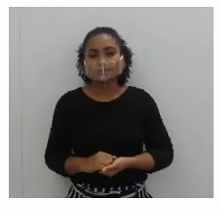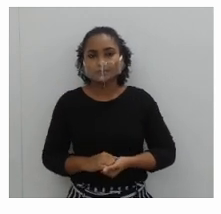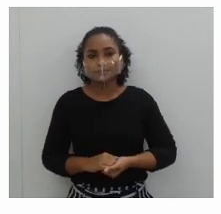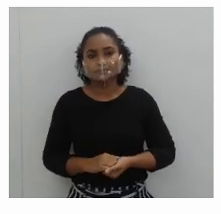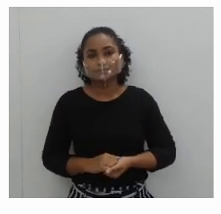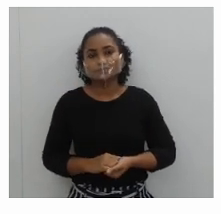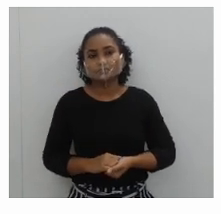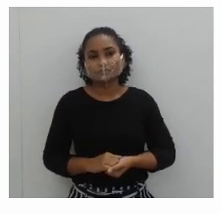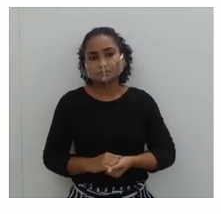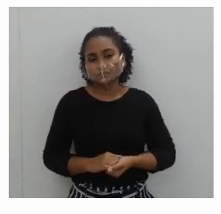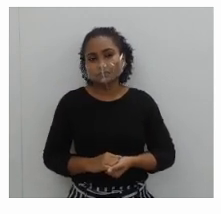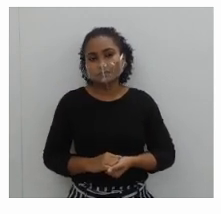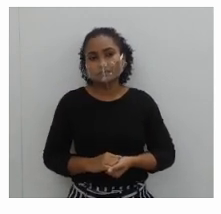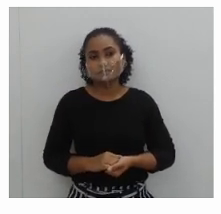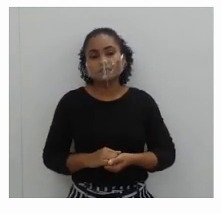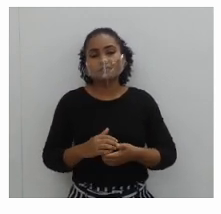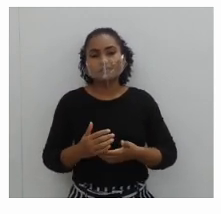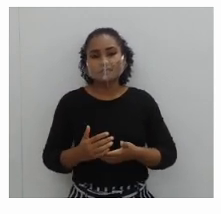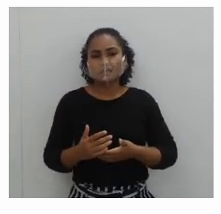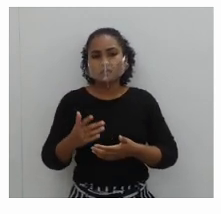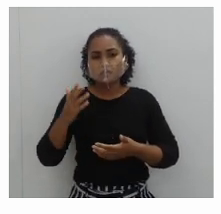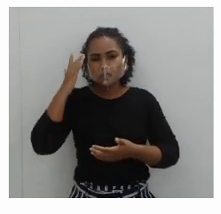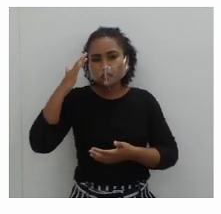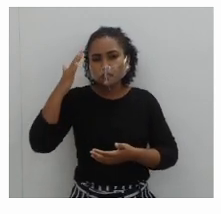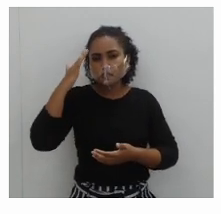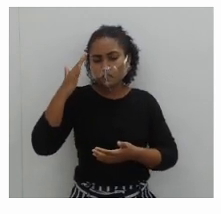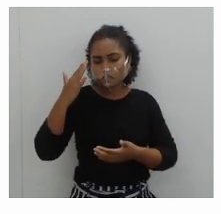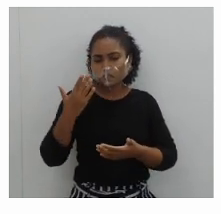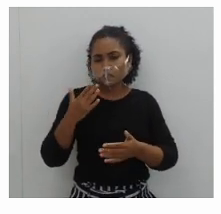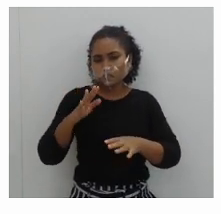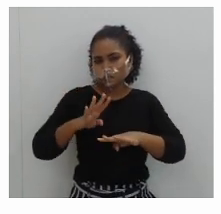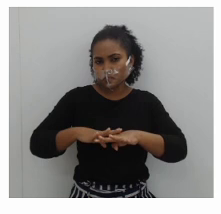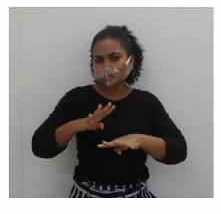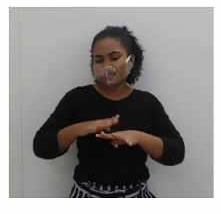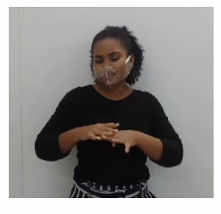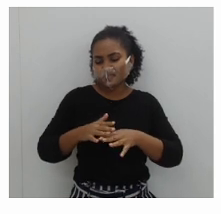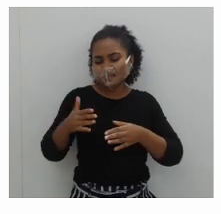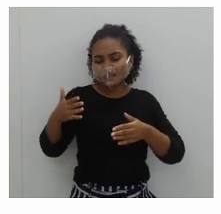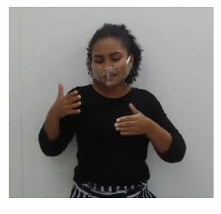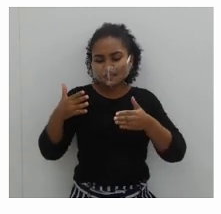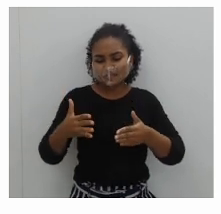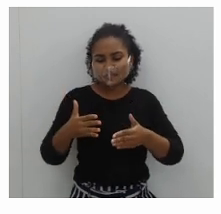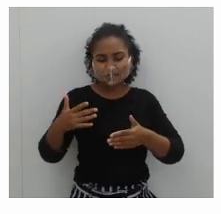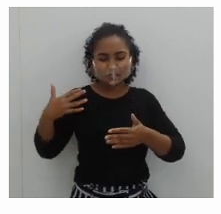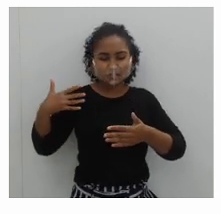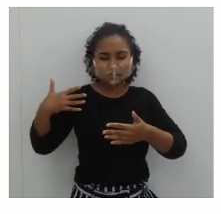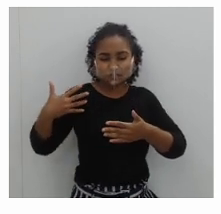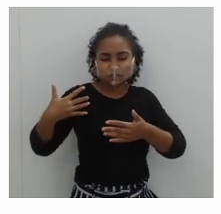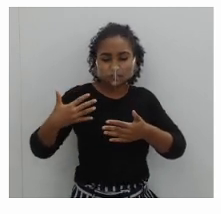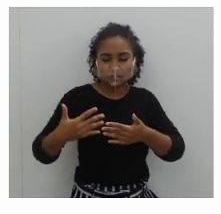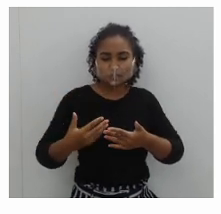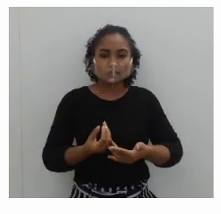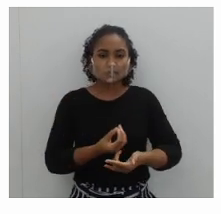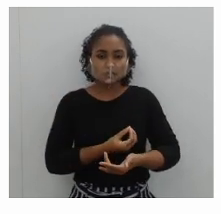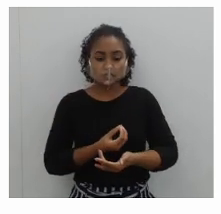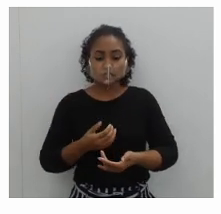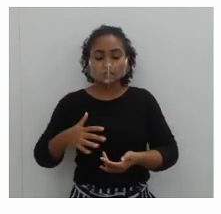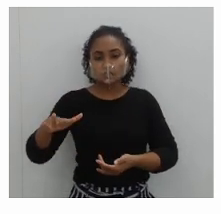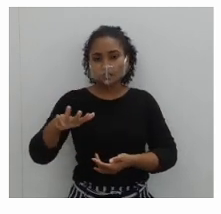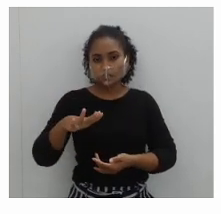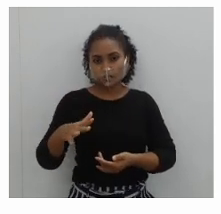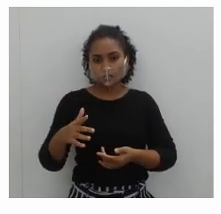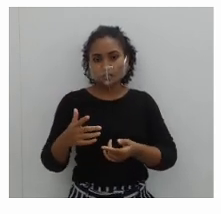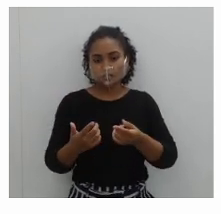Um pouco de história. Grandes filósofos e matemáticos dedicaram a vida ao estudo da